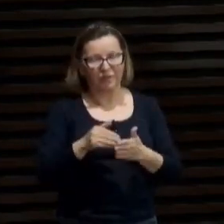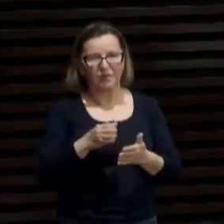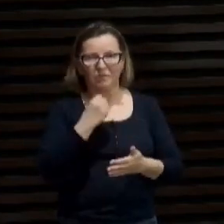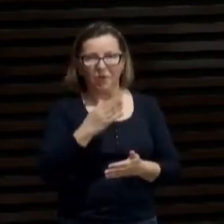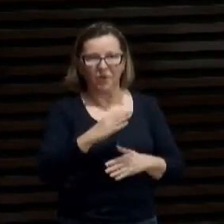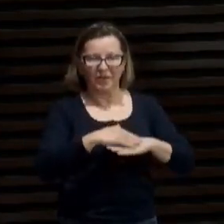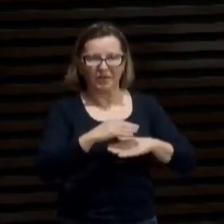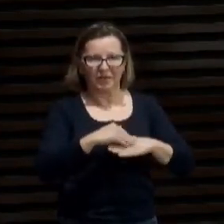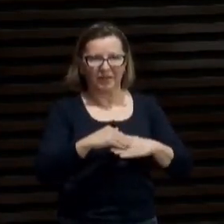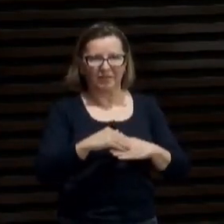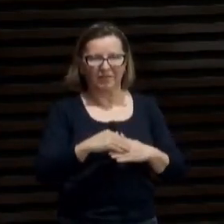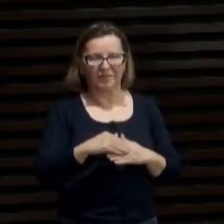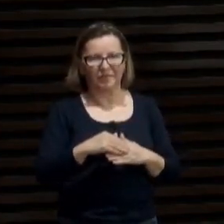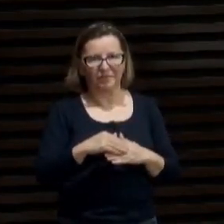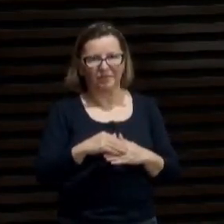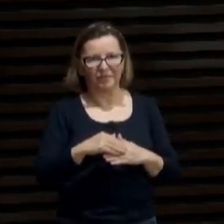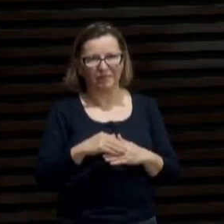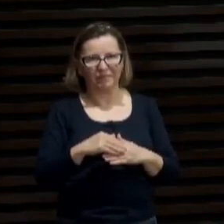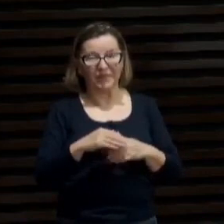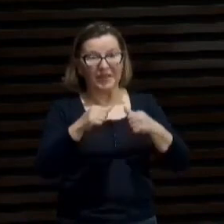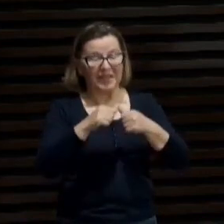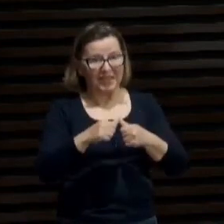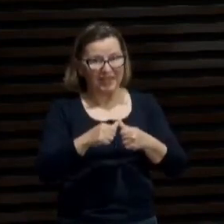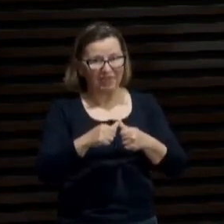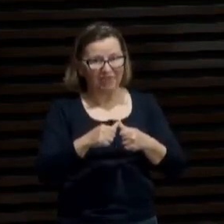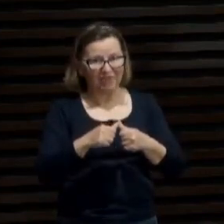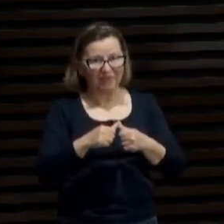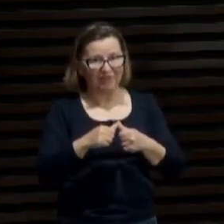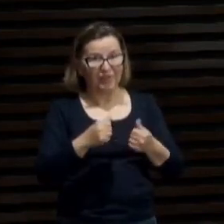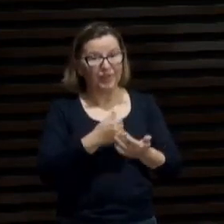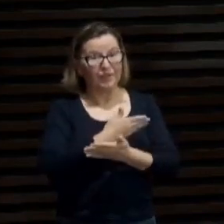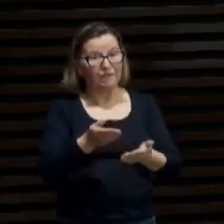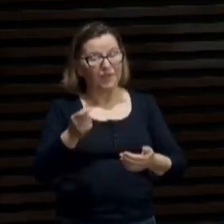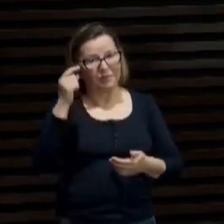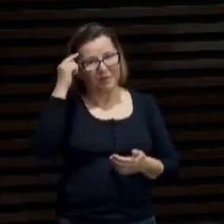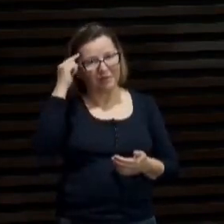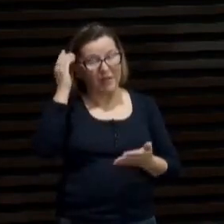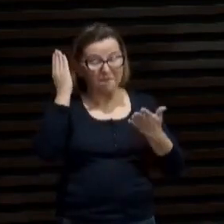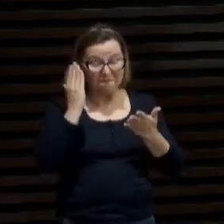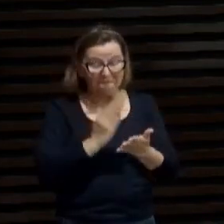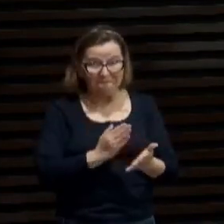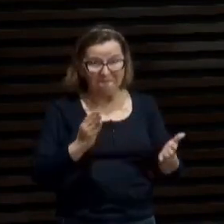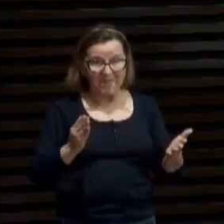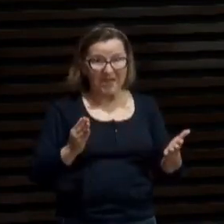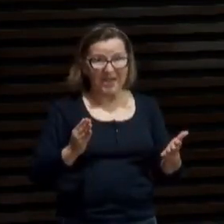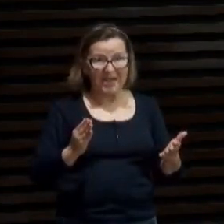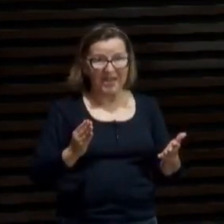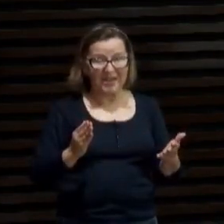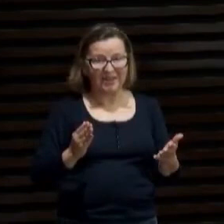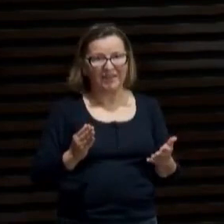agradável, se alguma virtude há, seja isso que ocupe o vosso pensamento. Para de ocupar o teu pensamento com